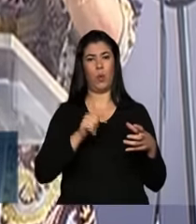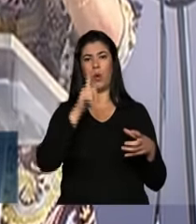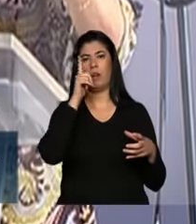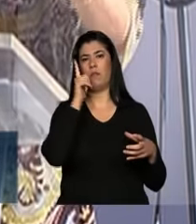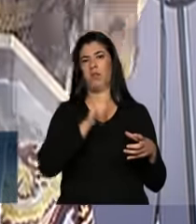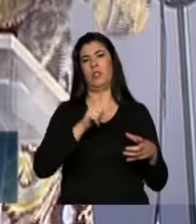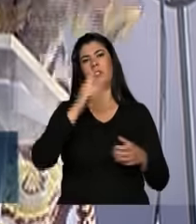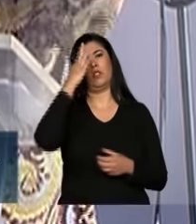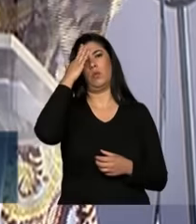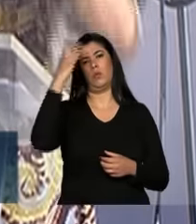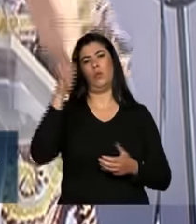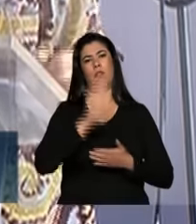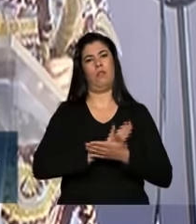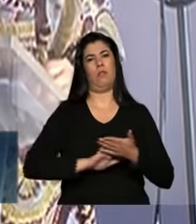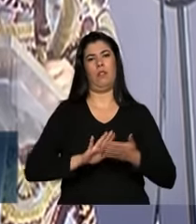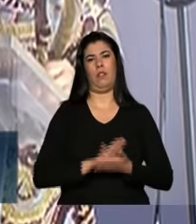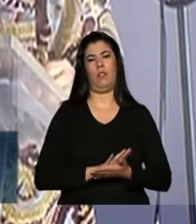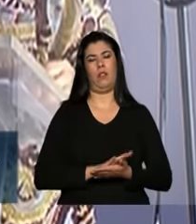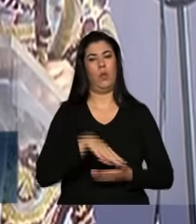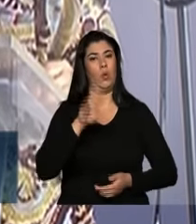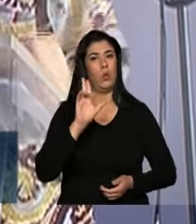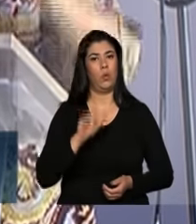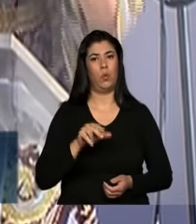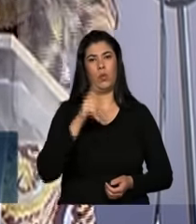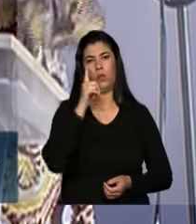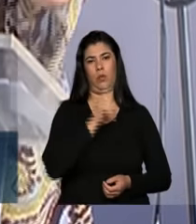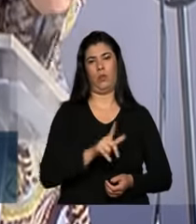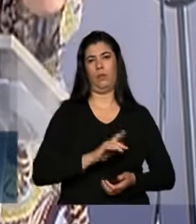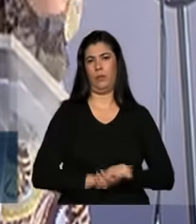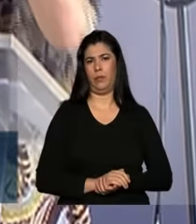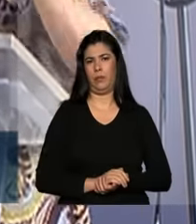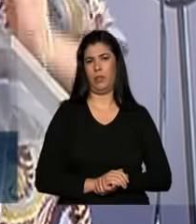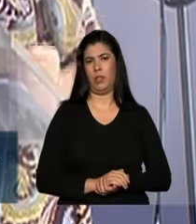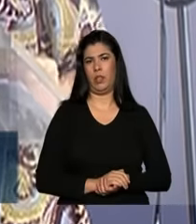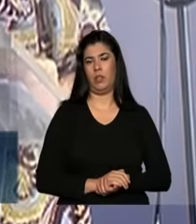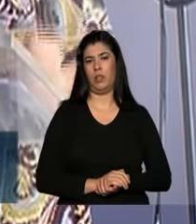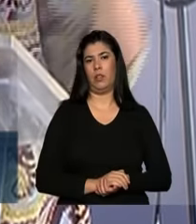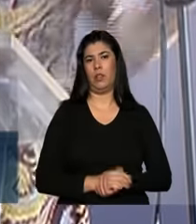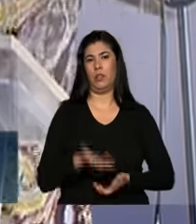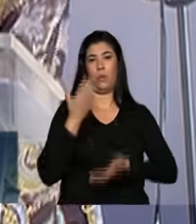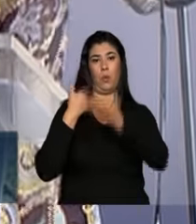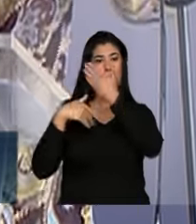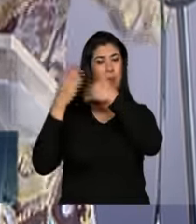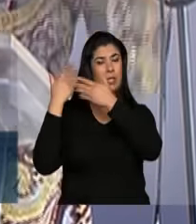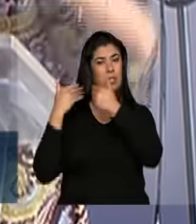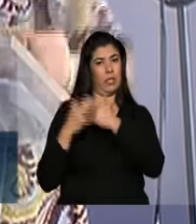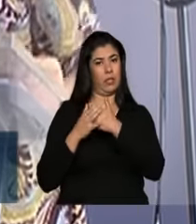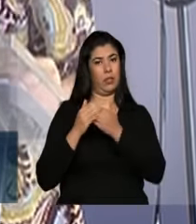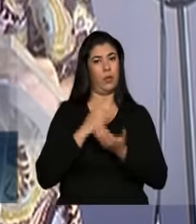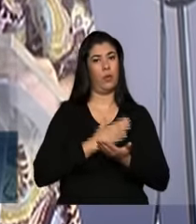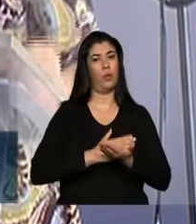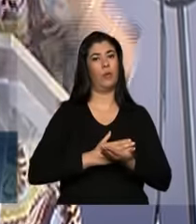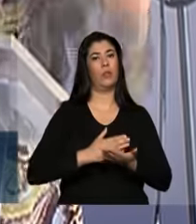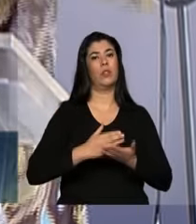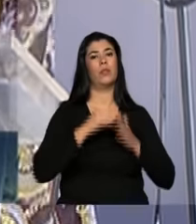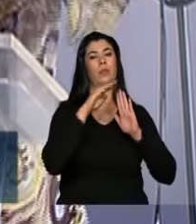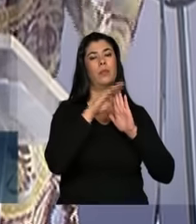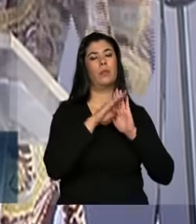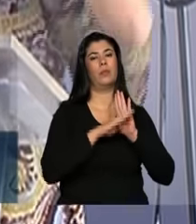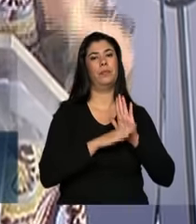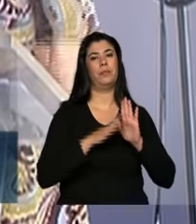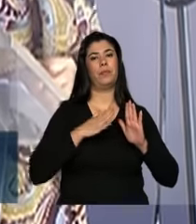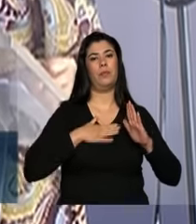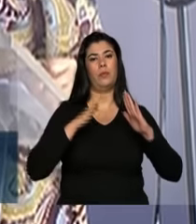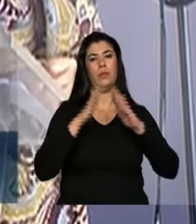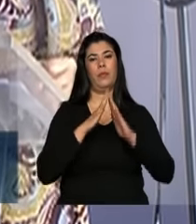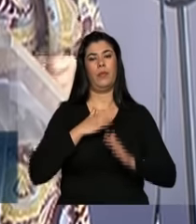realizar o que deve ser realizado. Quando nós fizemos o Minha Casa Minha Vida, uma porção